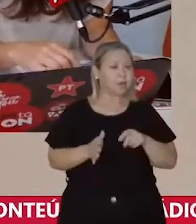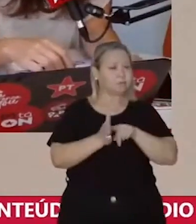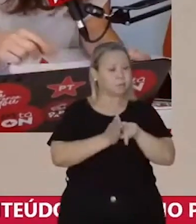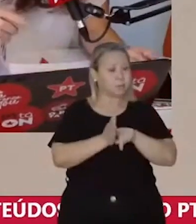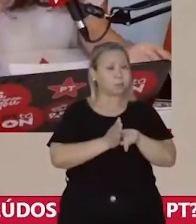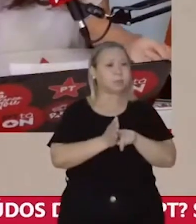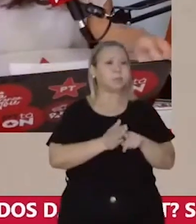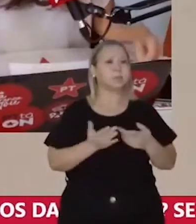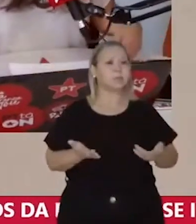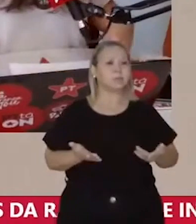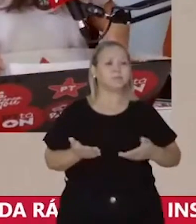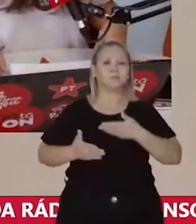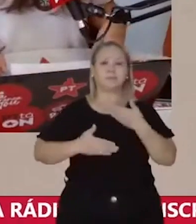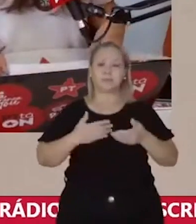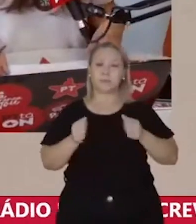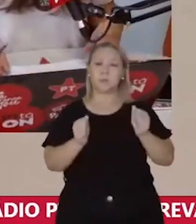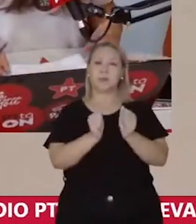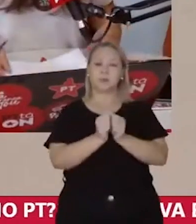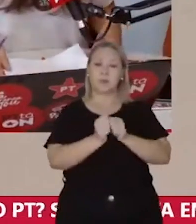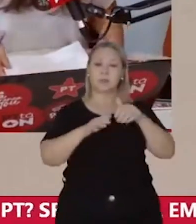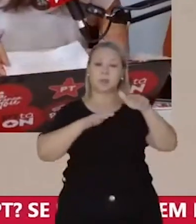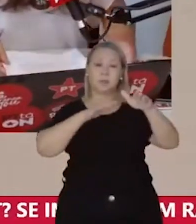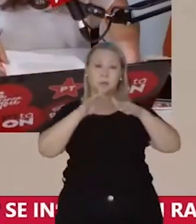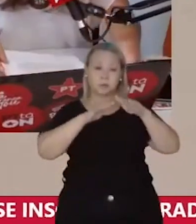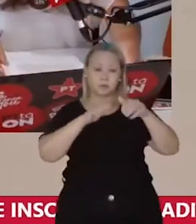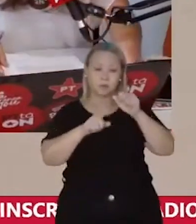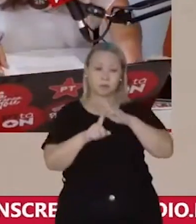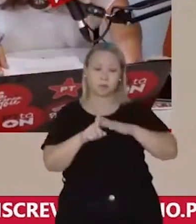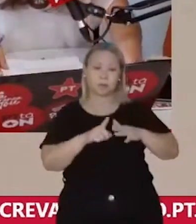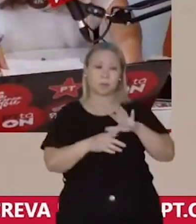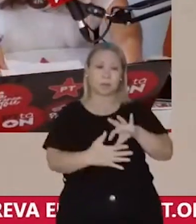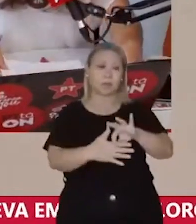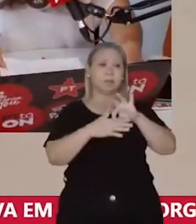universidade, assim como dos movimentos sociais e das lideranças políticas.